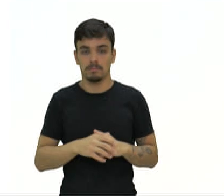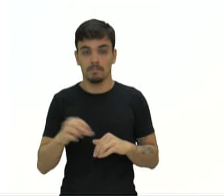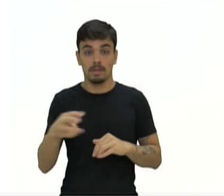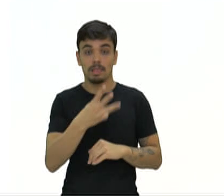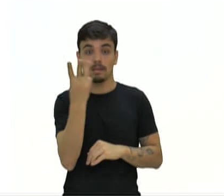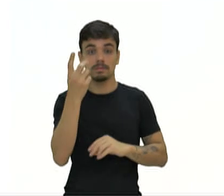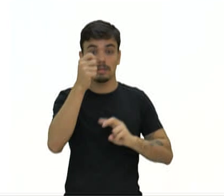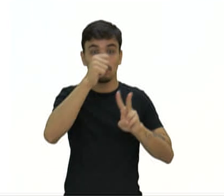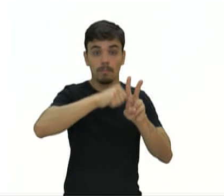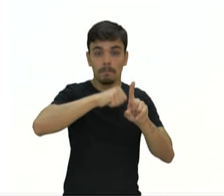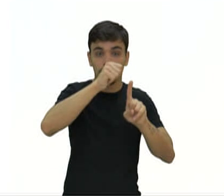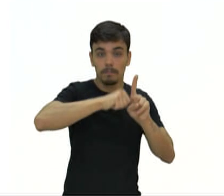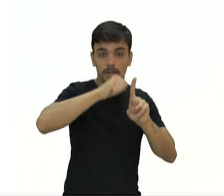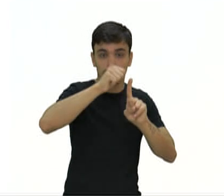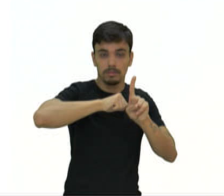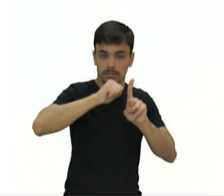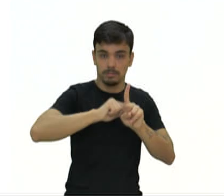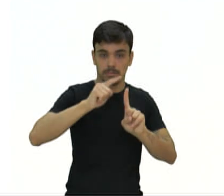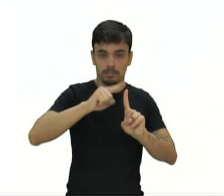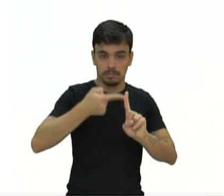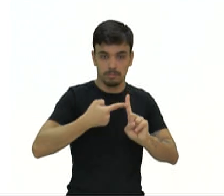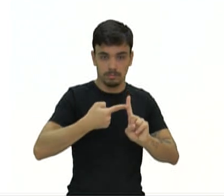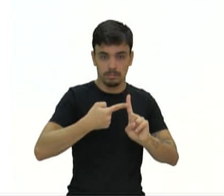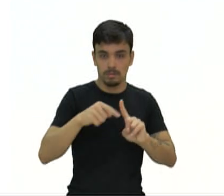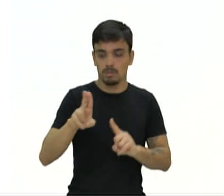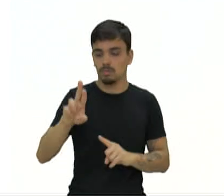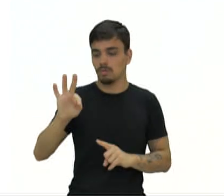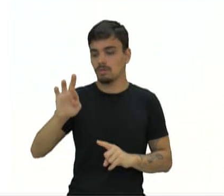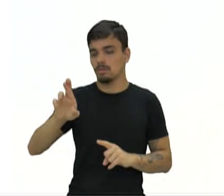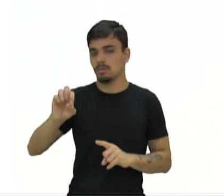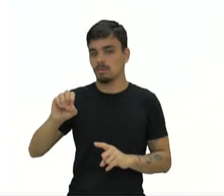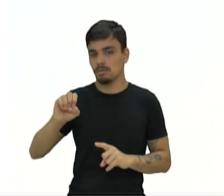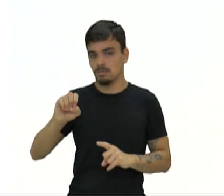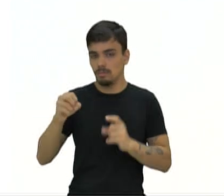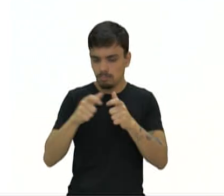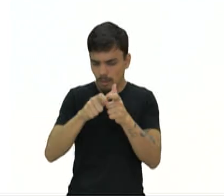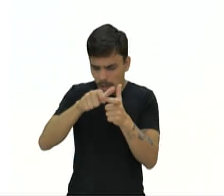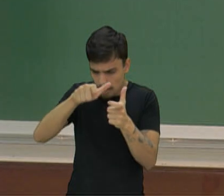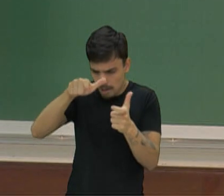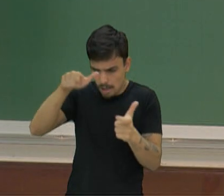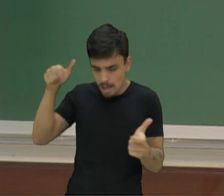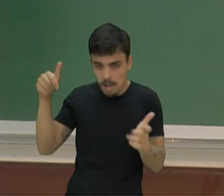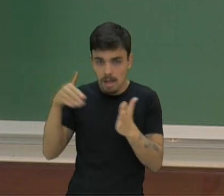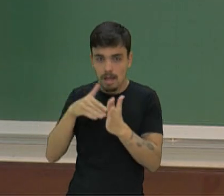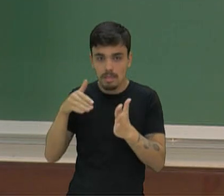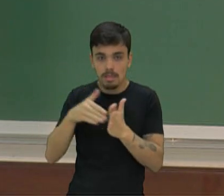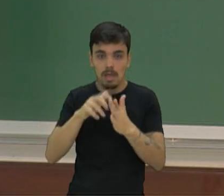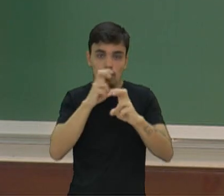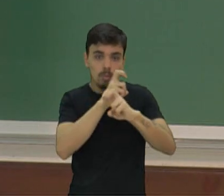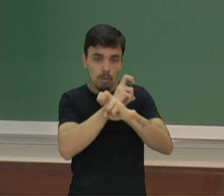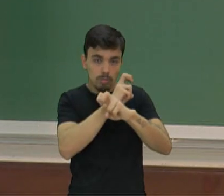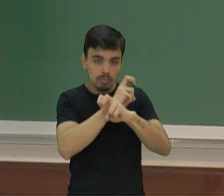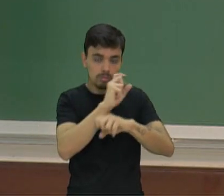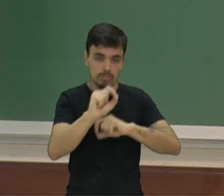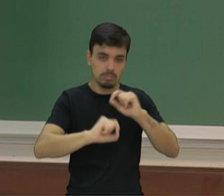mês de gravidez, aí o útero expande até chegar ao osso externo, que é esse osso, né, do tórax aqui, mais ou menos nessa altura, né, que ele